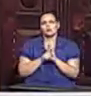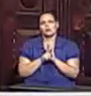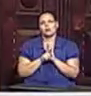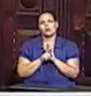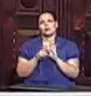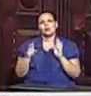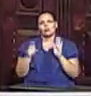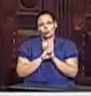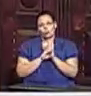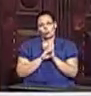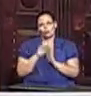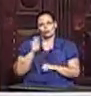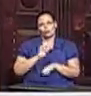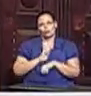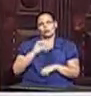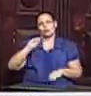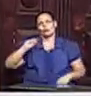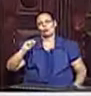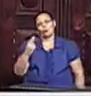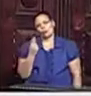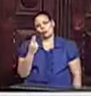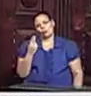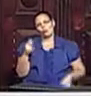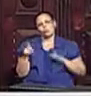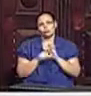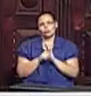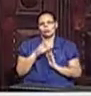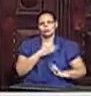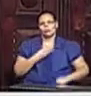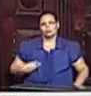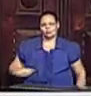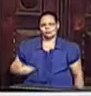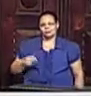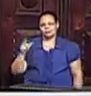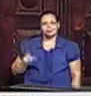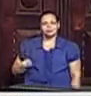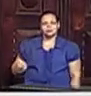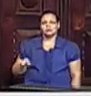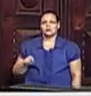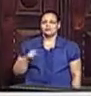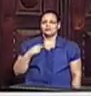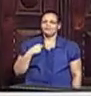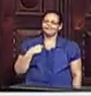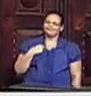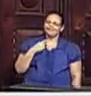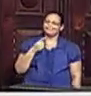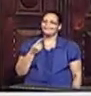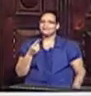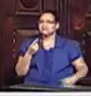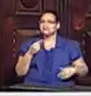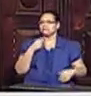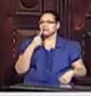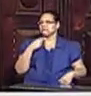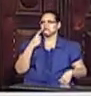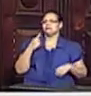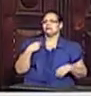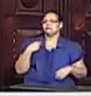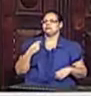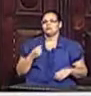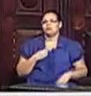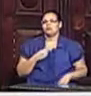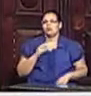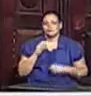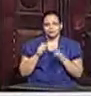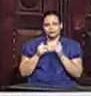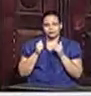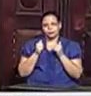a Constituição do Estado, ou, eventualmente, o próprio governador, num ato de grandeza, reconhecendo a sua incapacidade, ou renunciar, ou